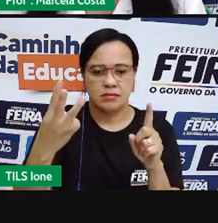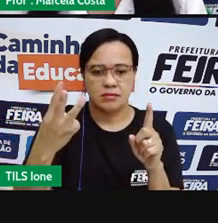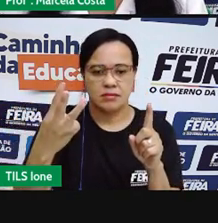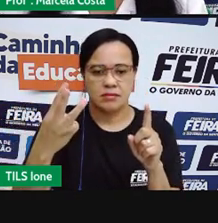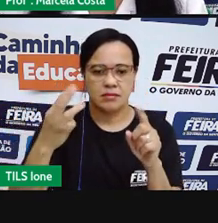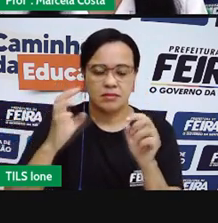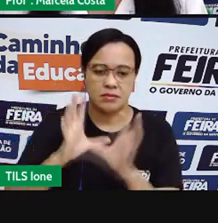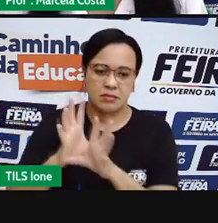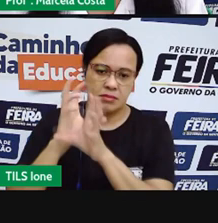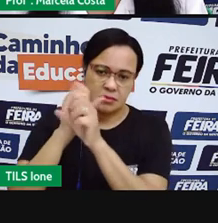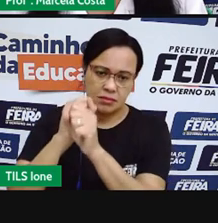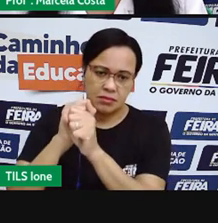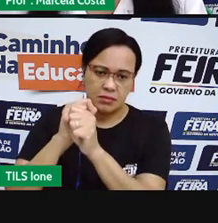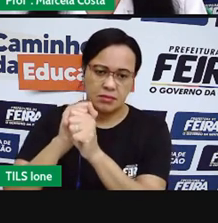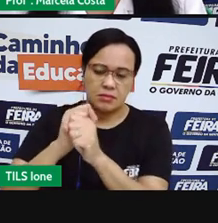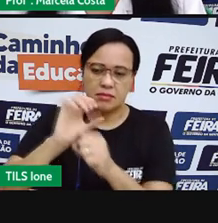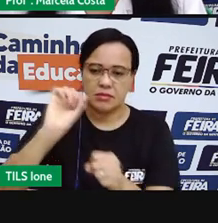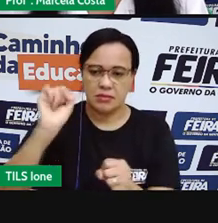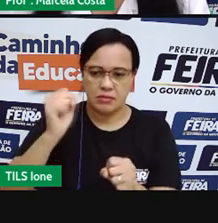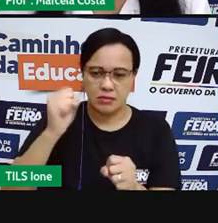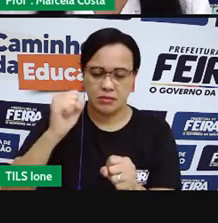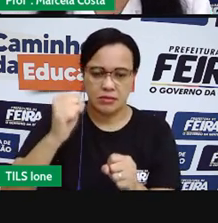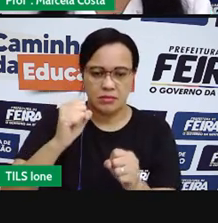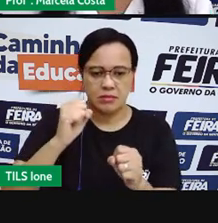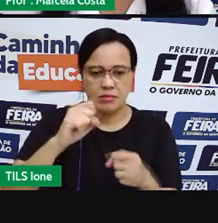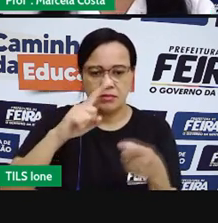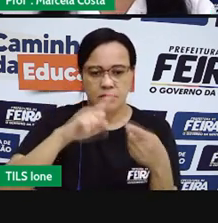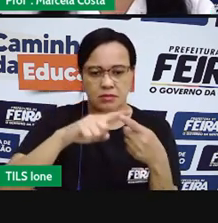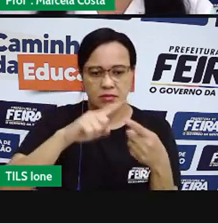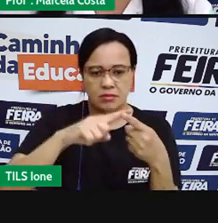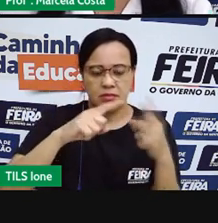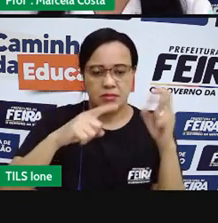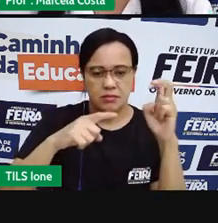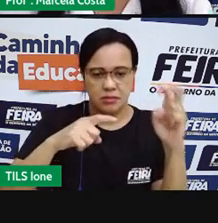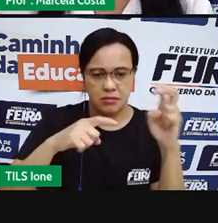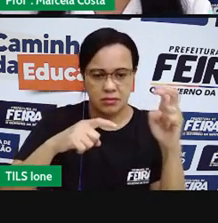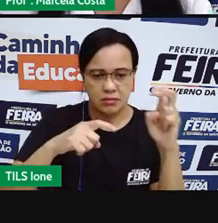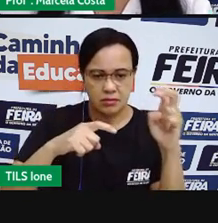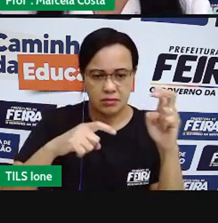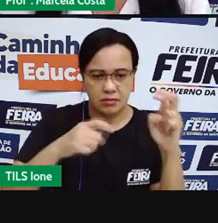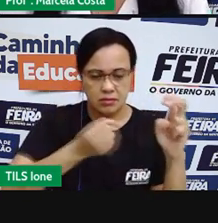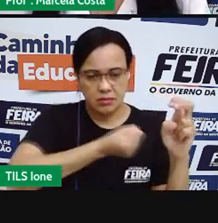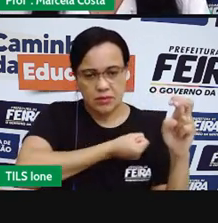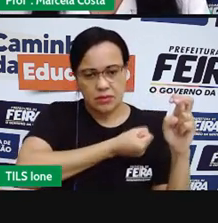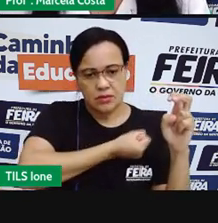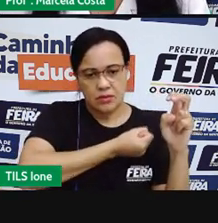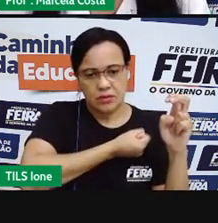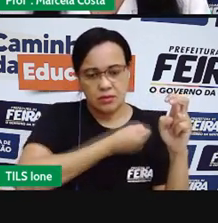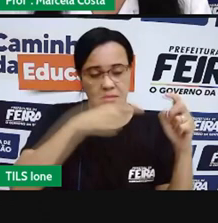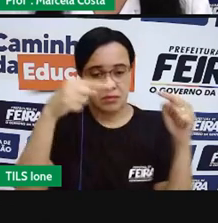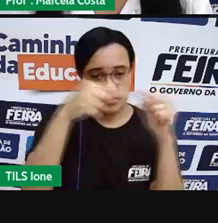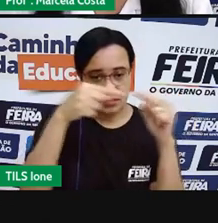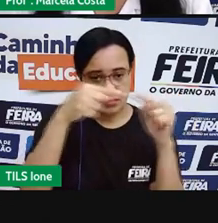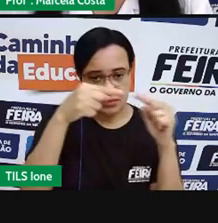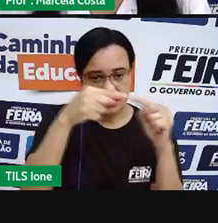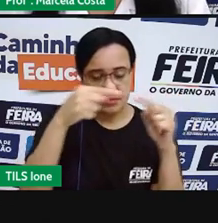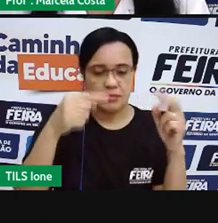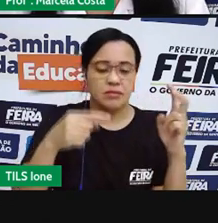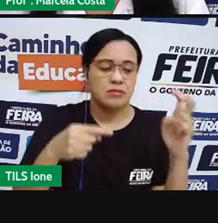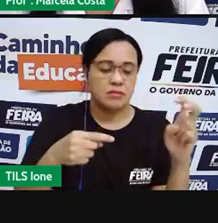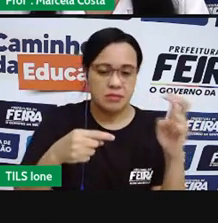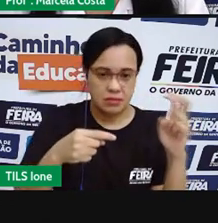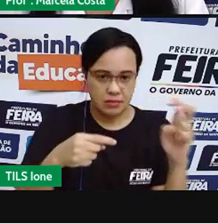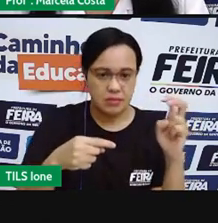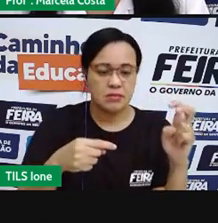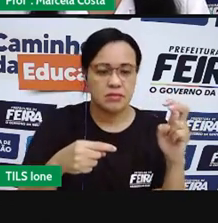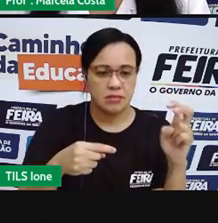a esse numeral. Tá certo? Então, 5 ovos, coloque o numeral 5 e a